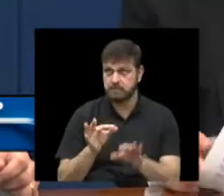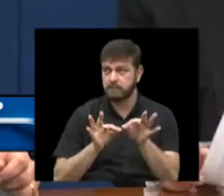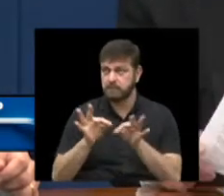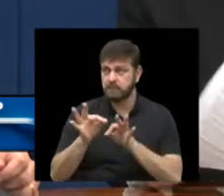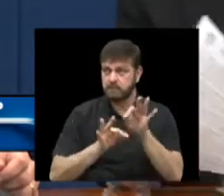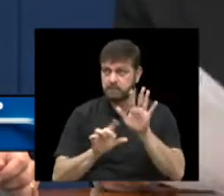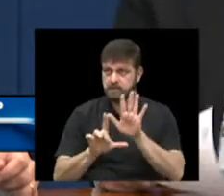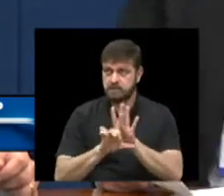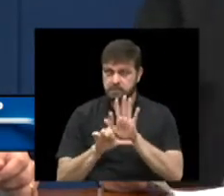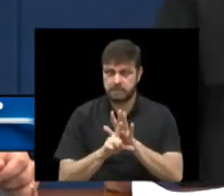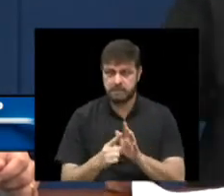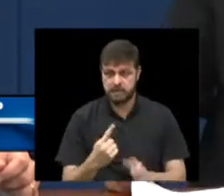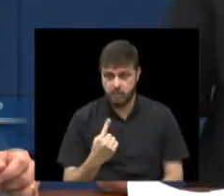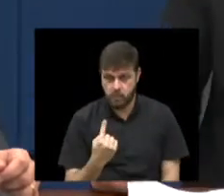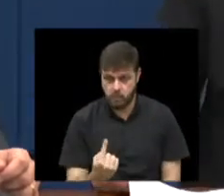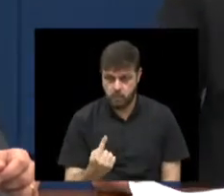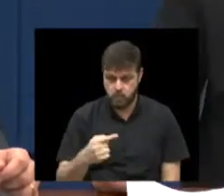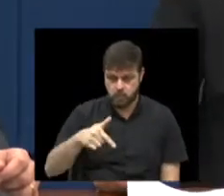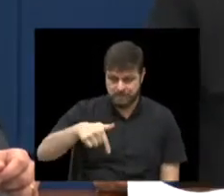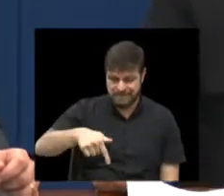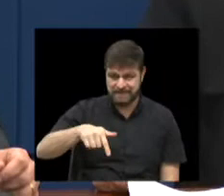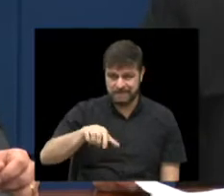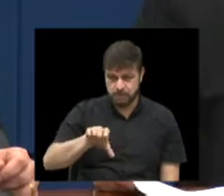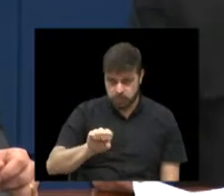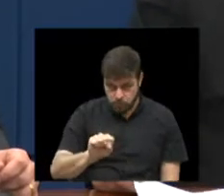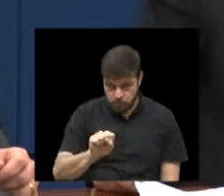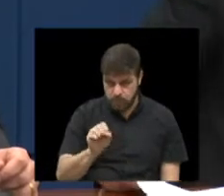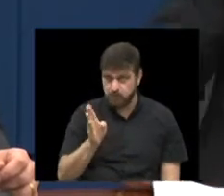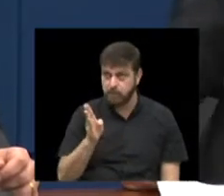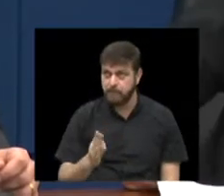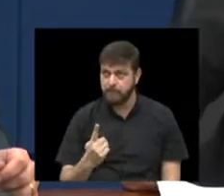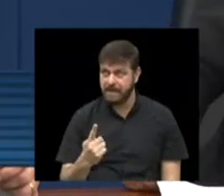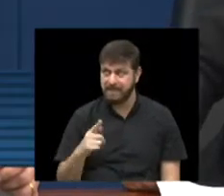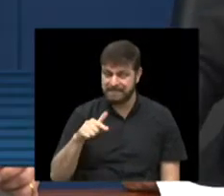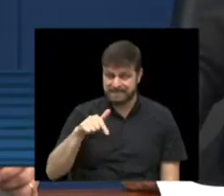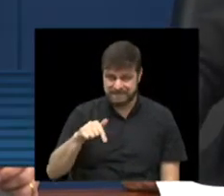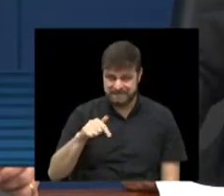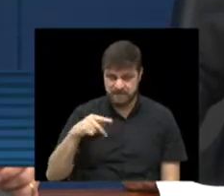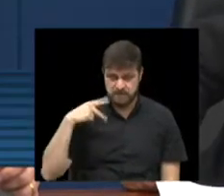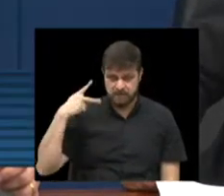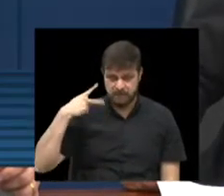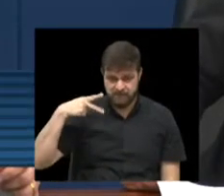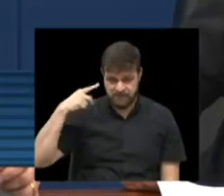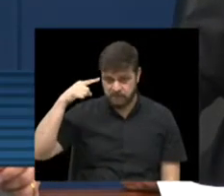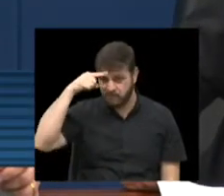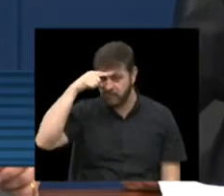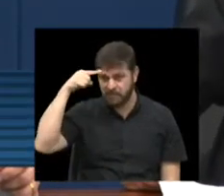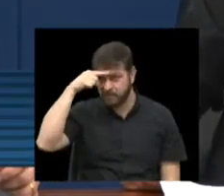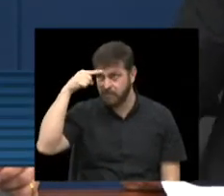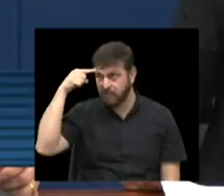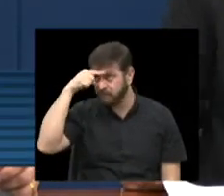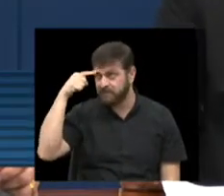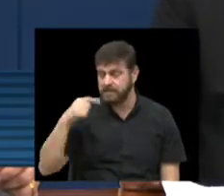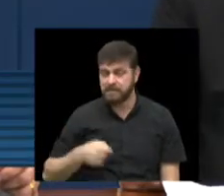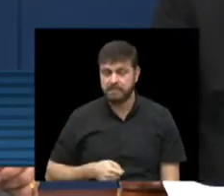1870/2017, devidamente aprovado, item 2, turno único de discussão e votação do projeto de lei